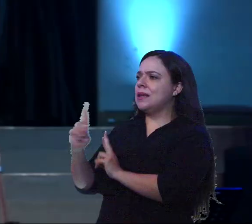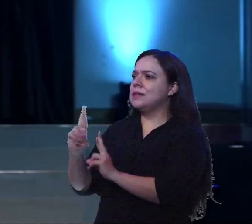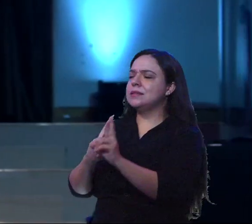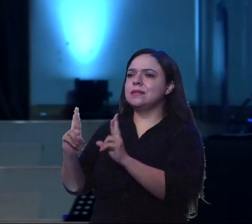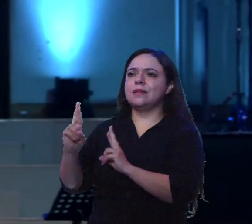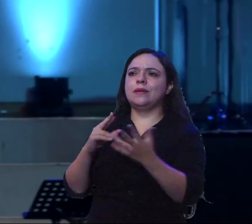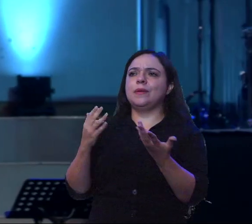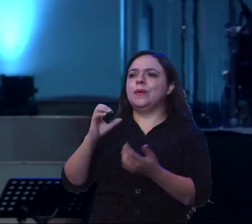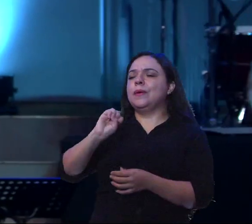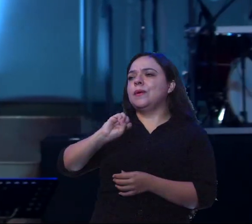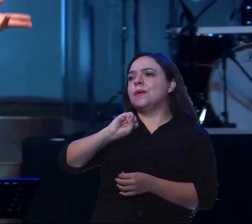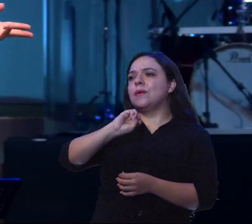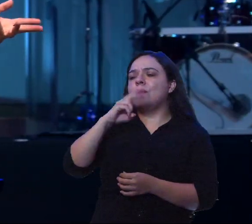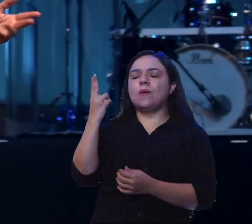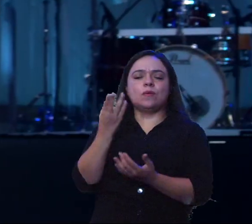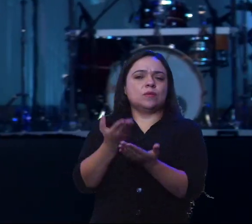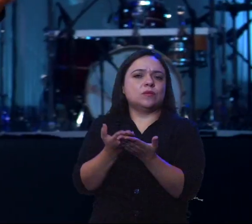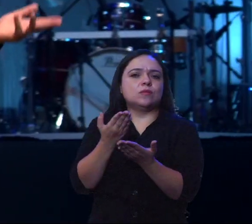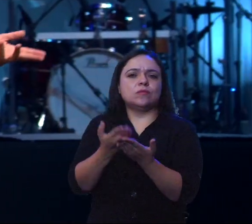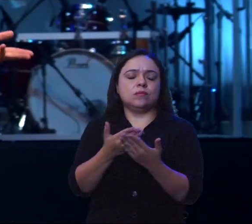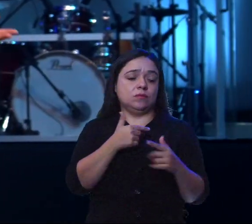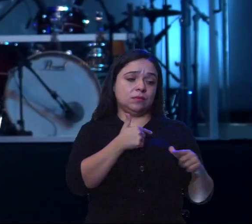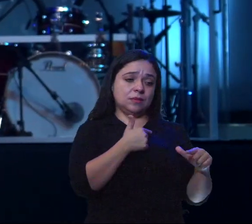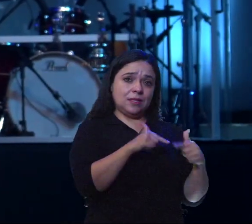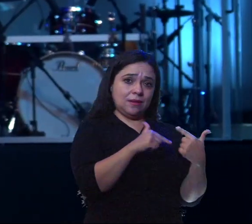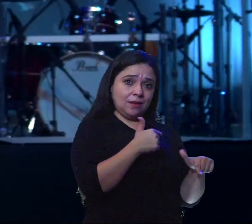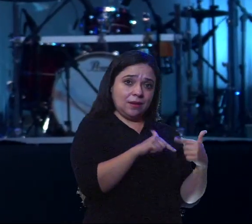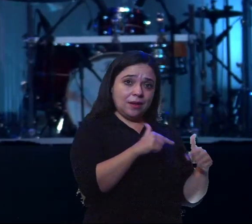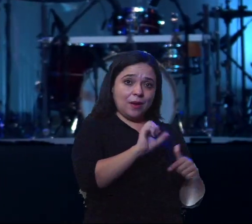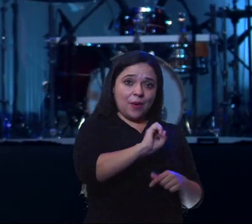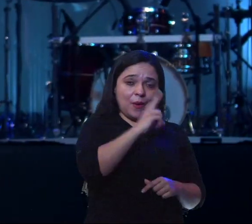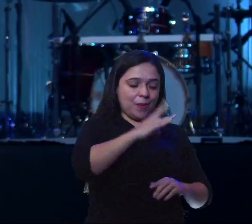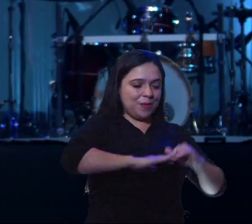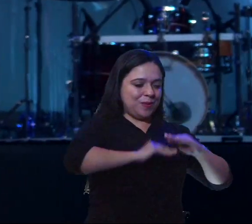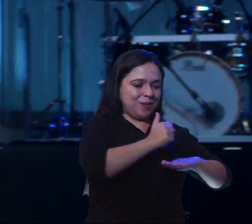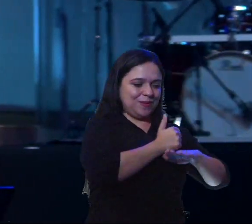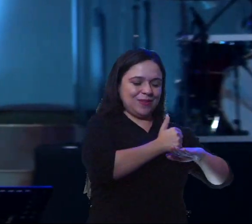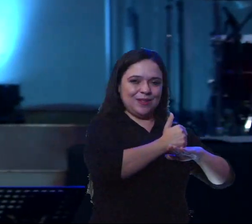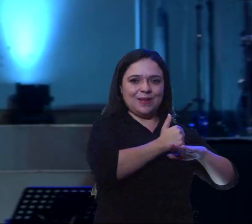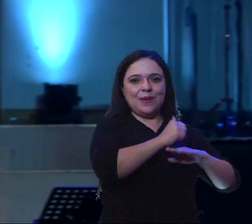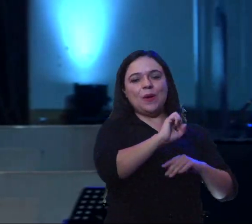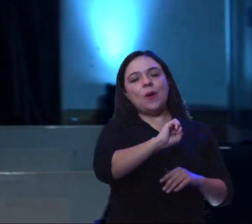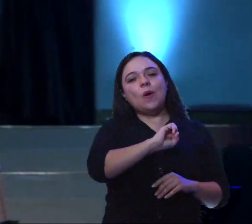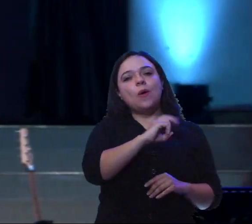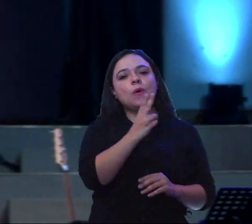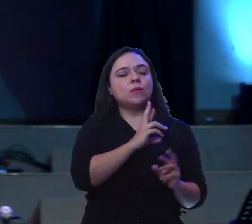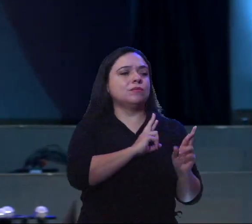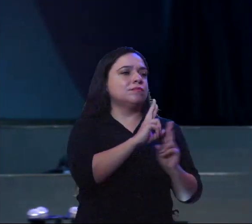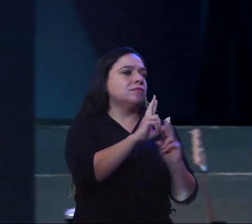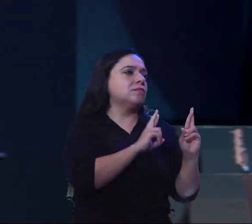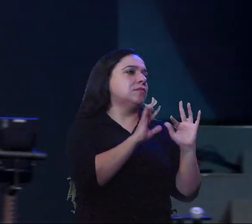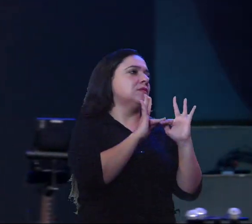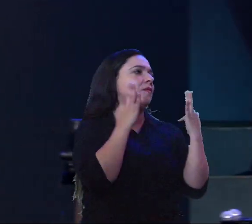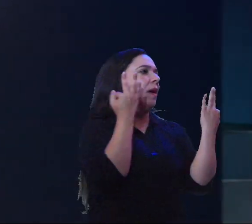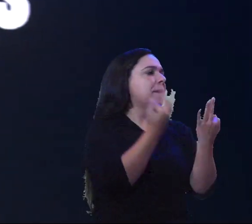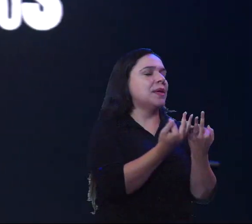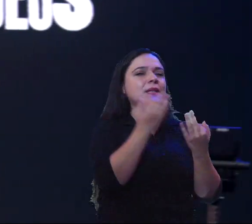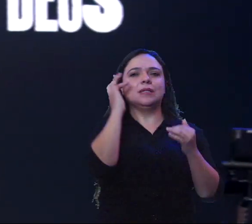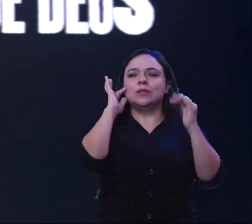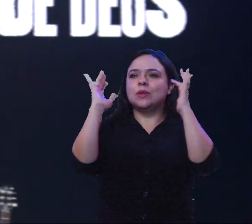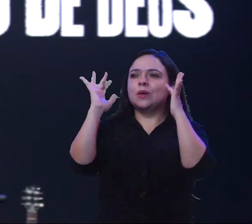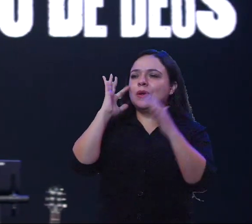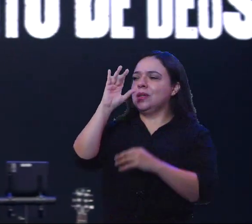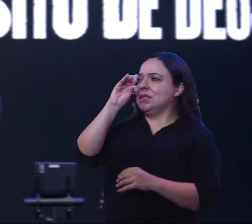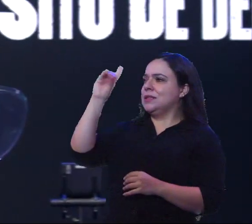com relação talvez aos estudos, ao trabalho, com relação à profissão, com relação talvez aos relacionamentos, família e sonhos que Deus colocou